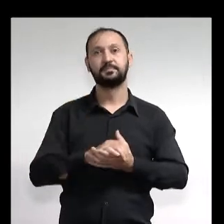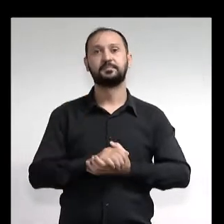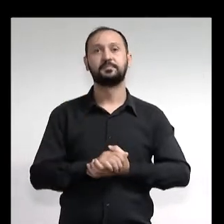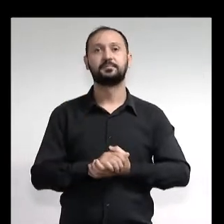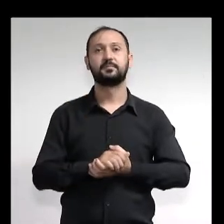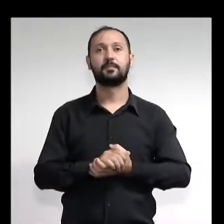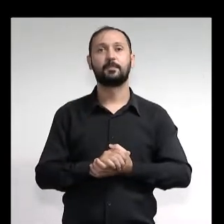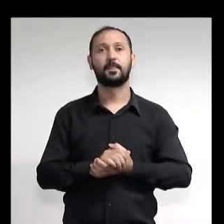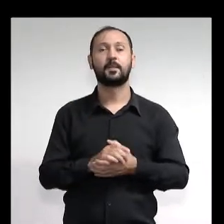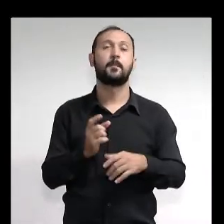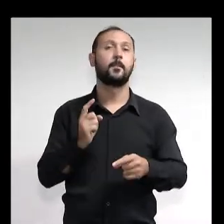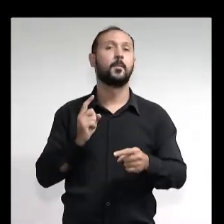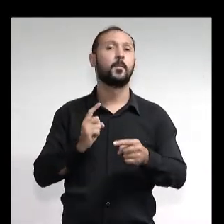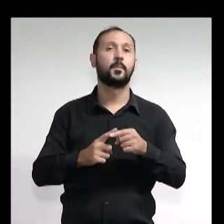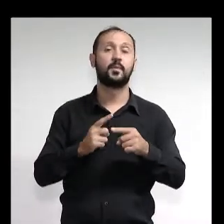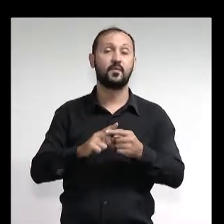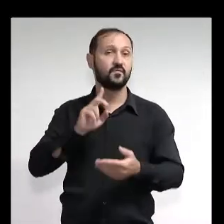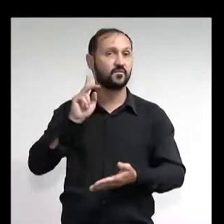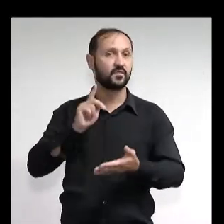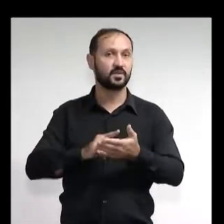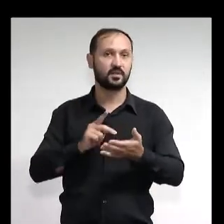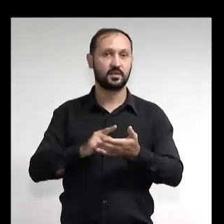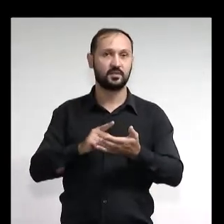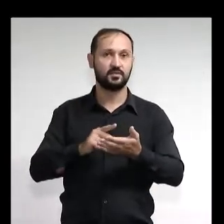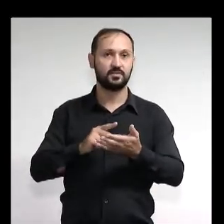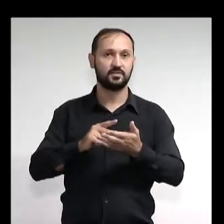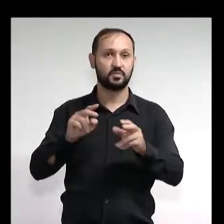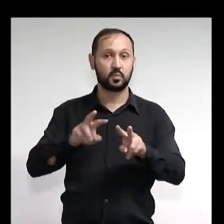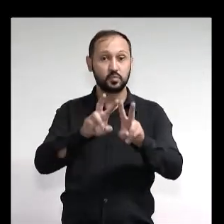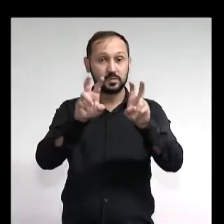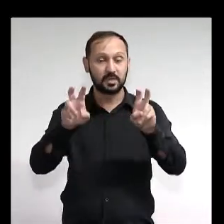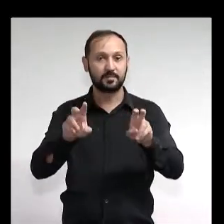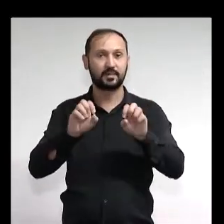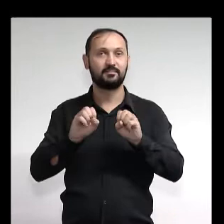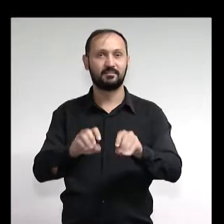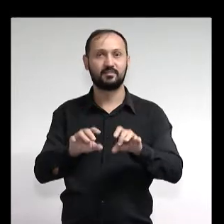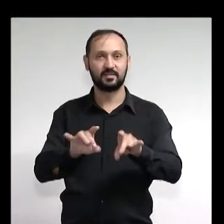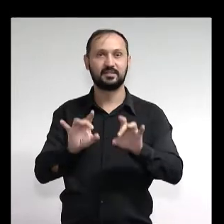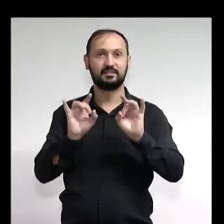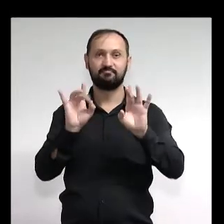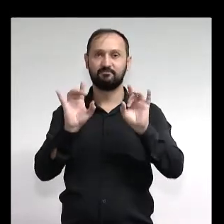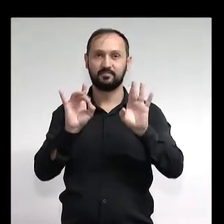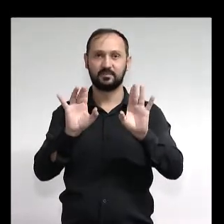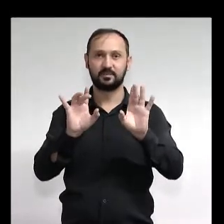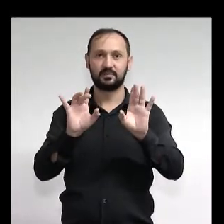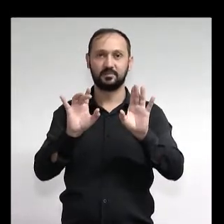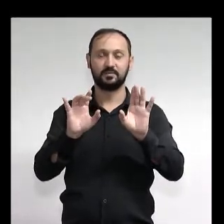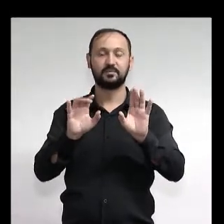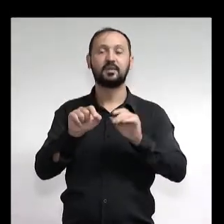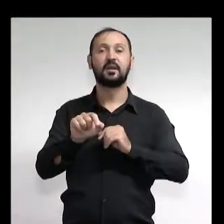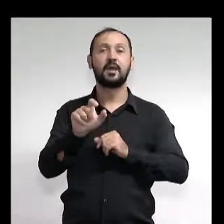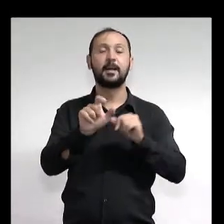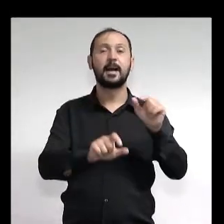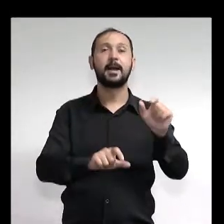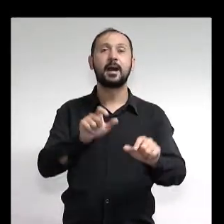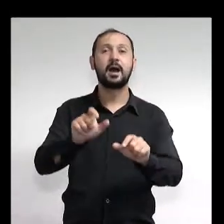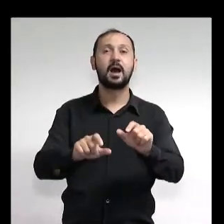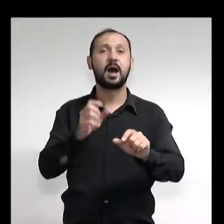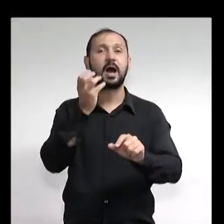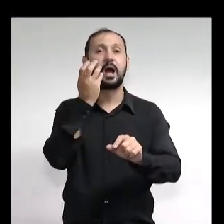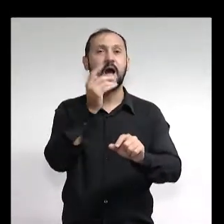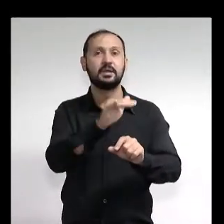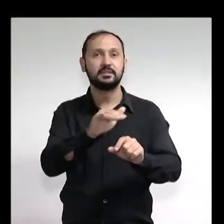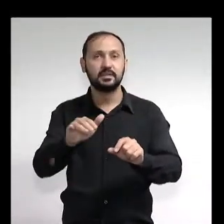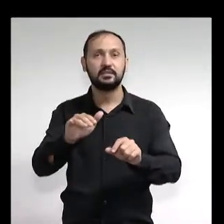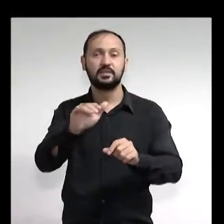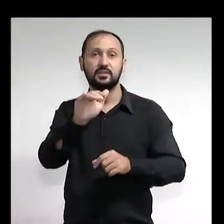das altas habilidades. Porque realmente, dentro do público da educação especial, são as